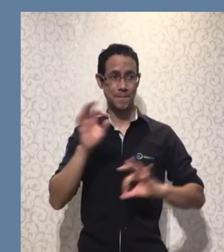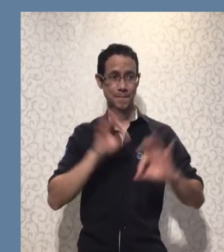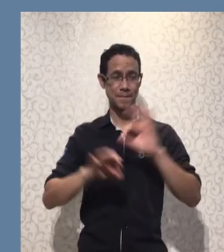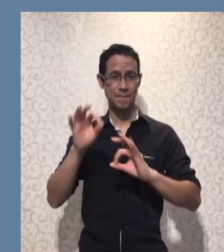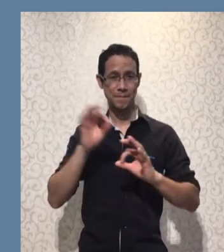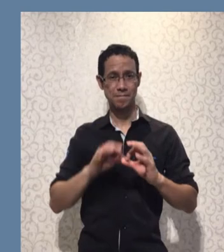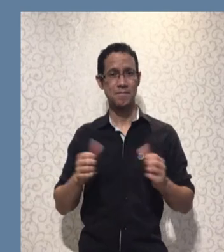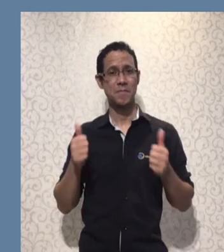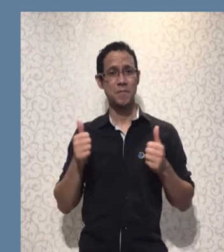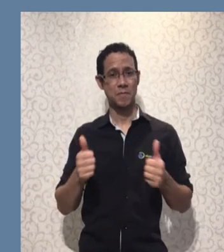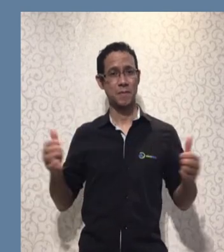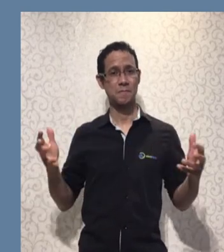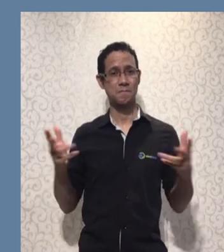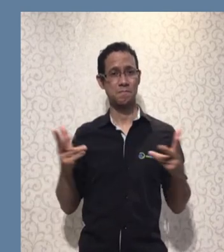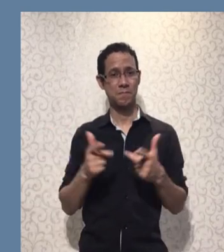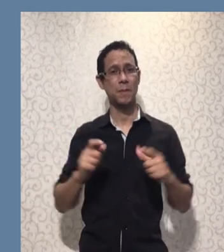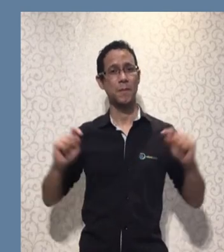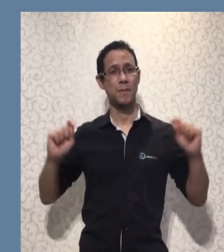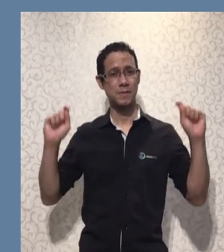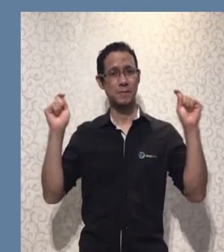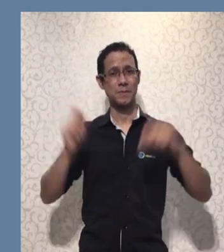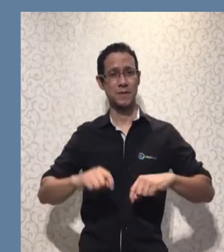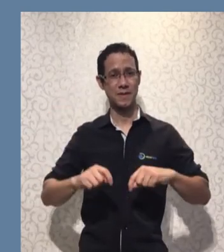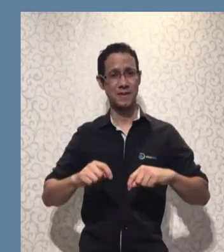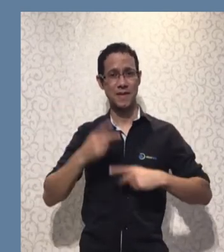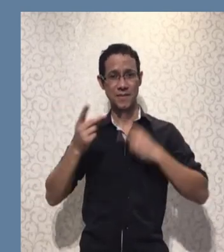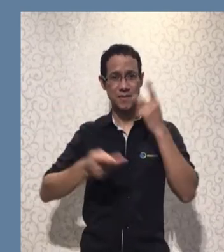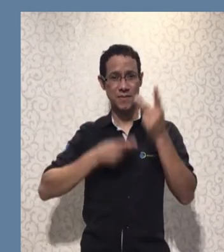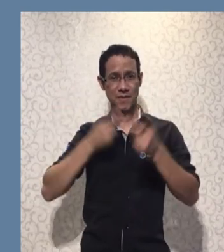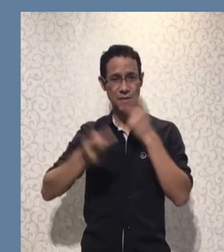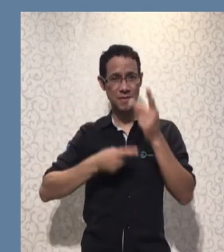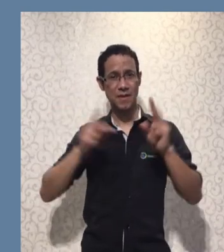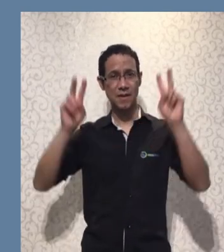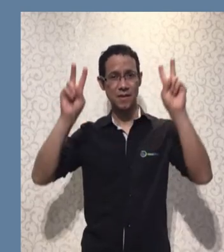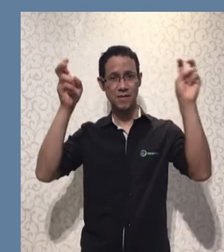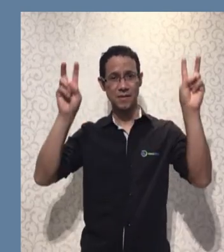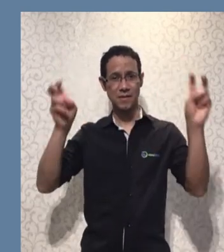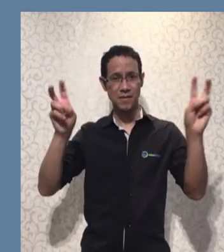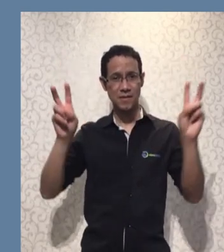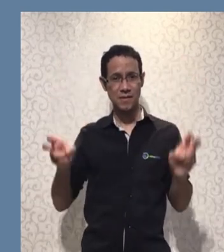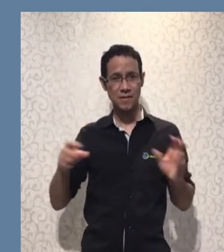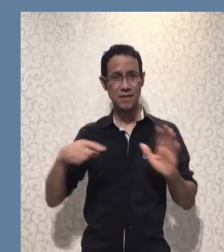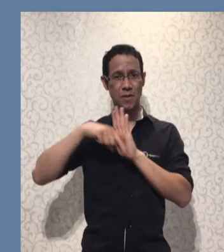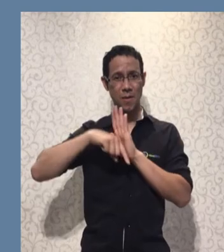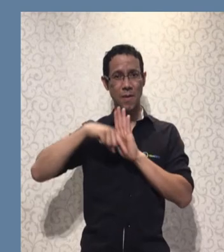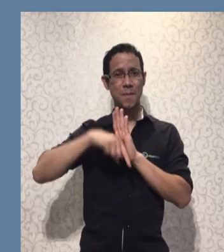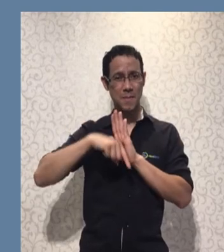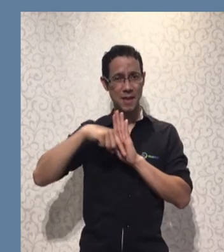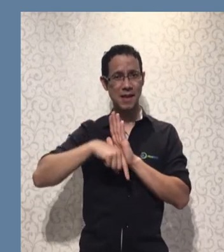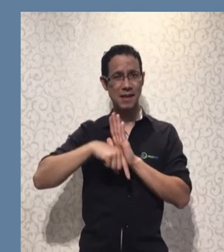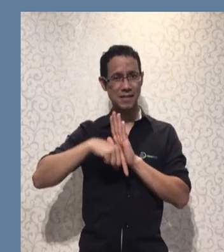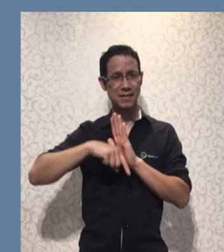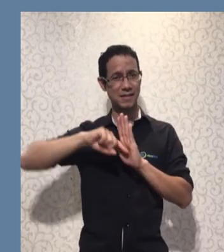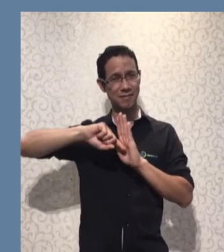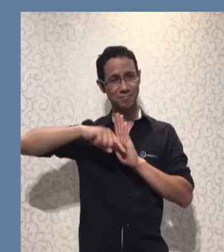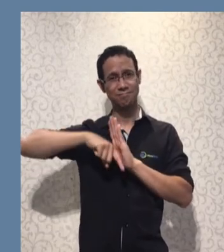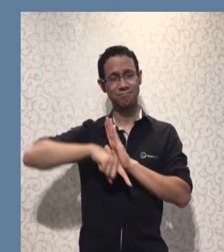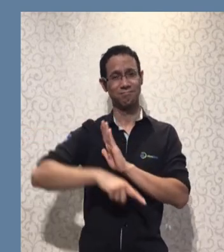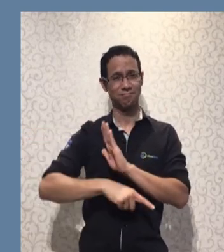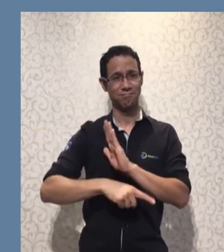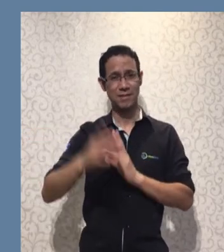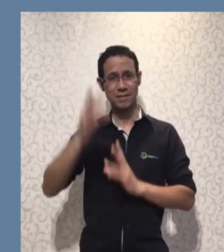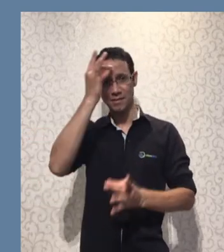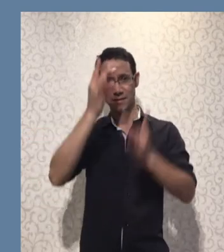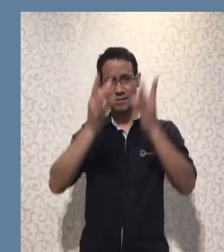possibilidade de falar sobre algumas questões complexas de formação dessa memória, passando por esse quadro